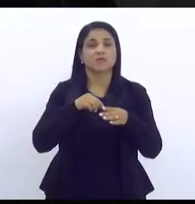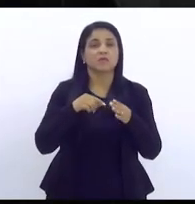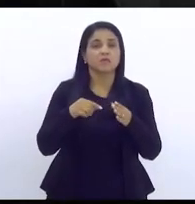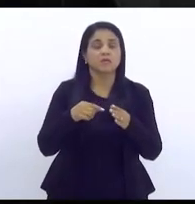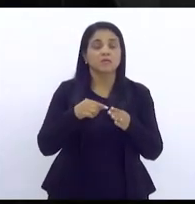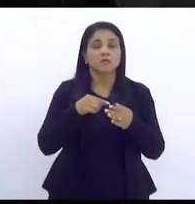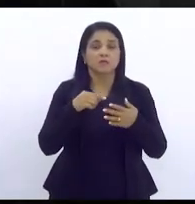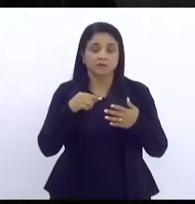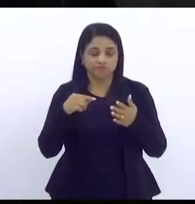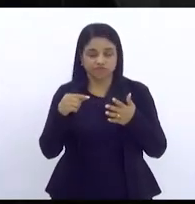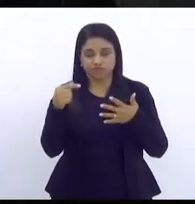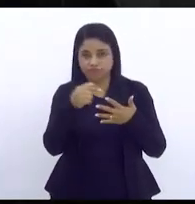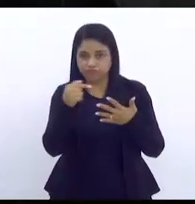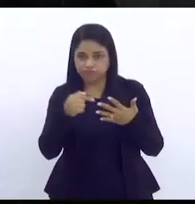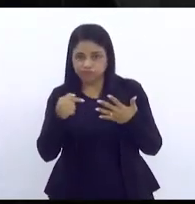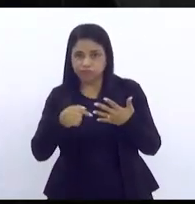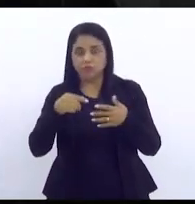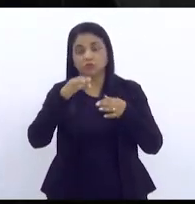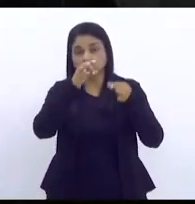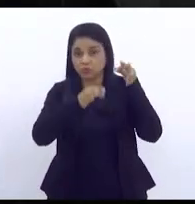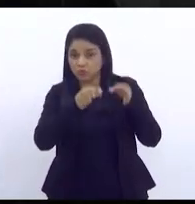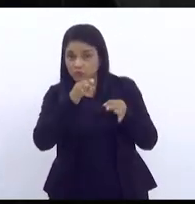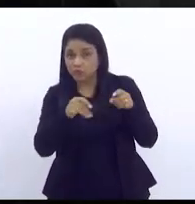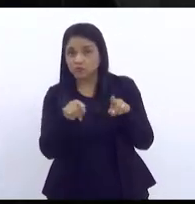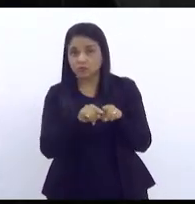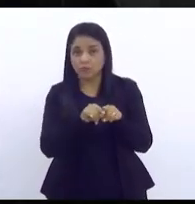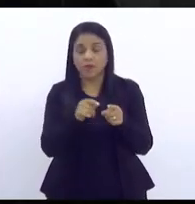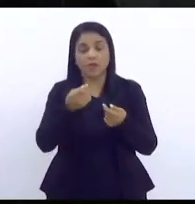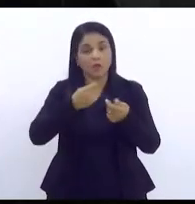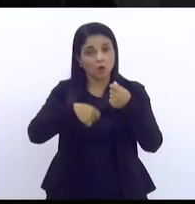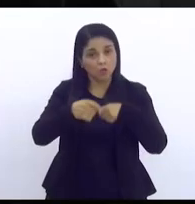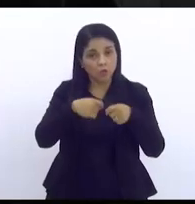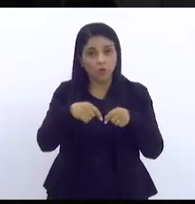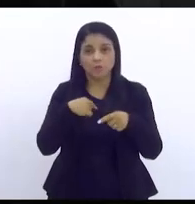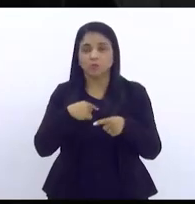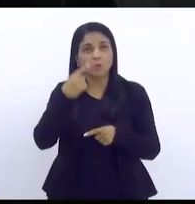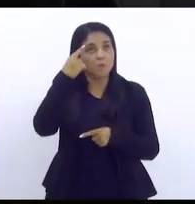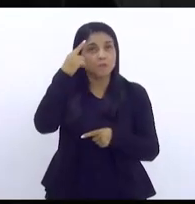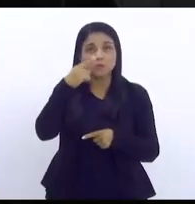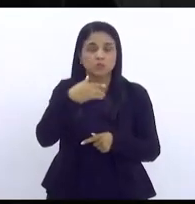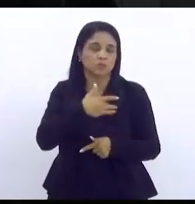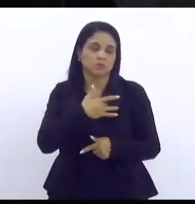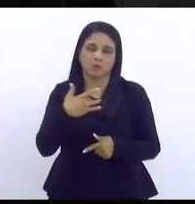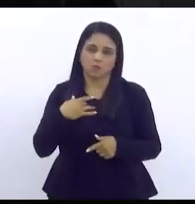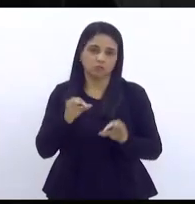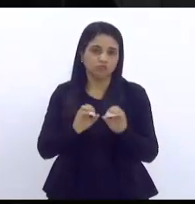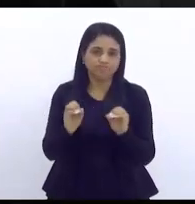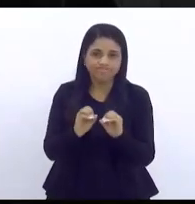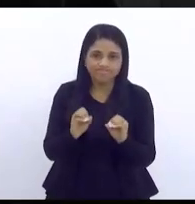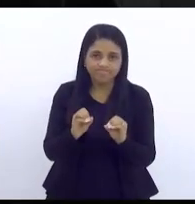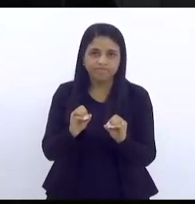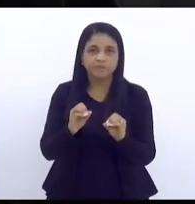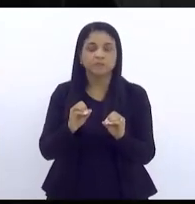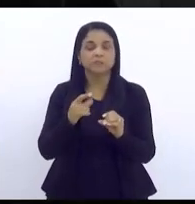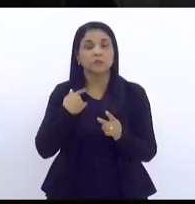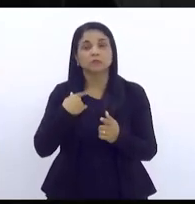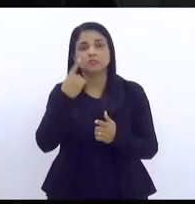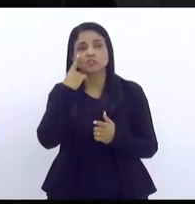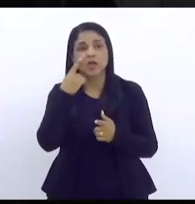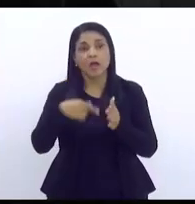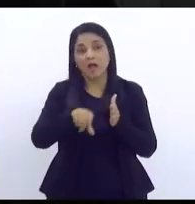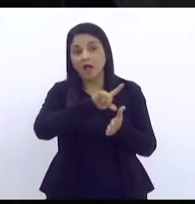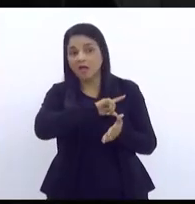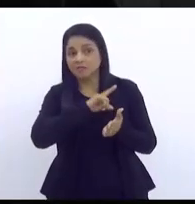o contrato assim como os econômicos não se pensou em indicadores de saúde porque senão já teria sido previsto já